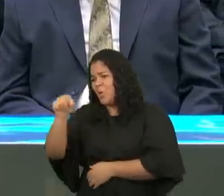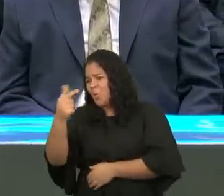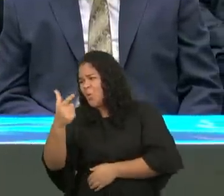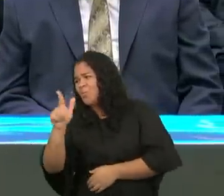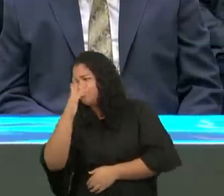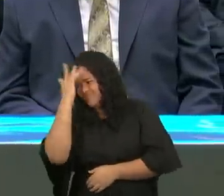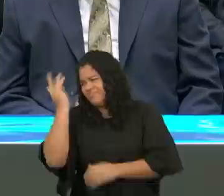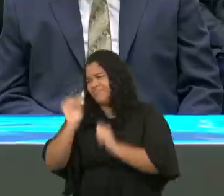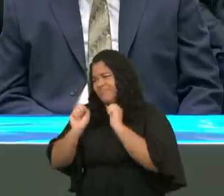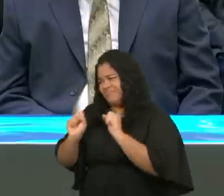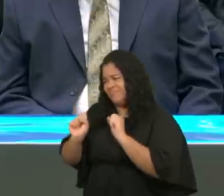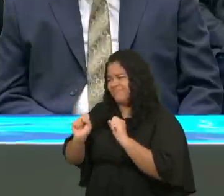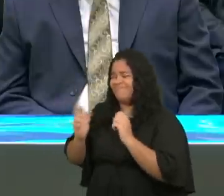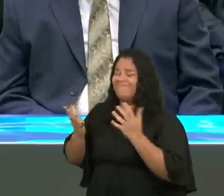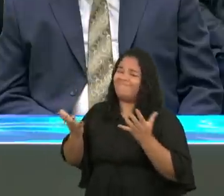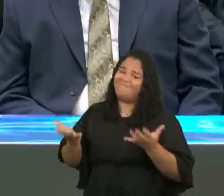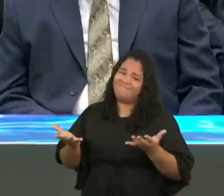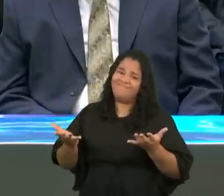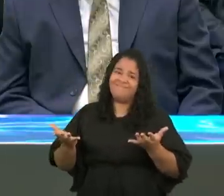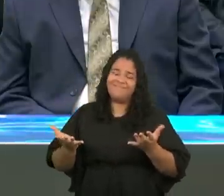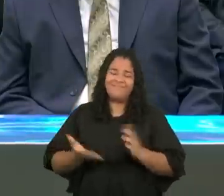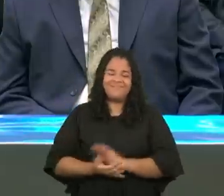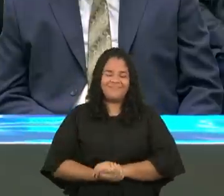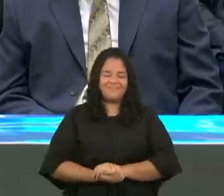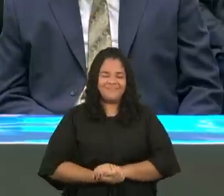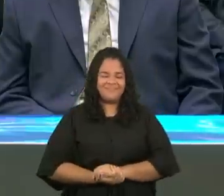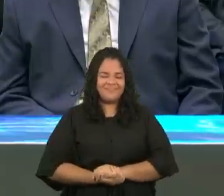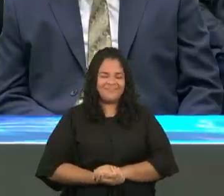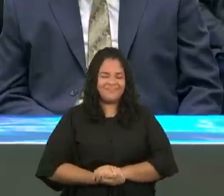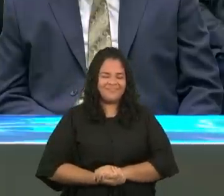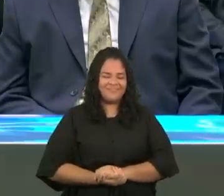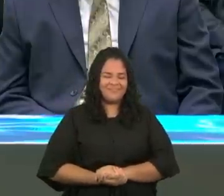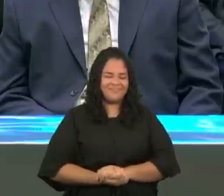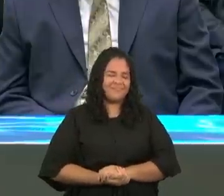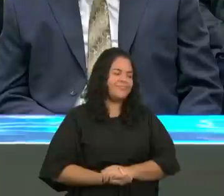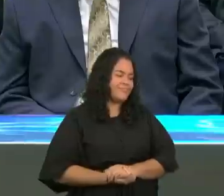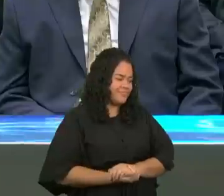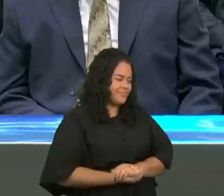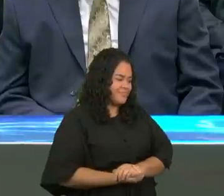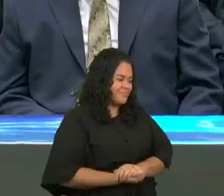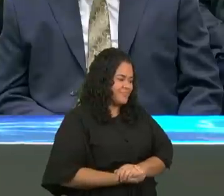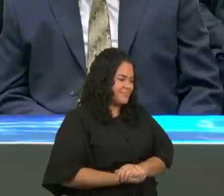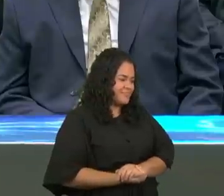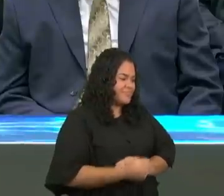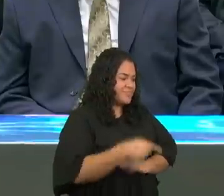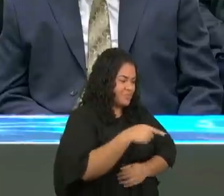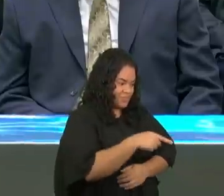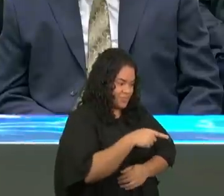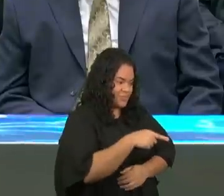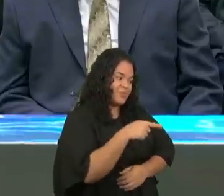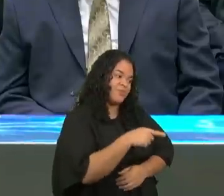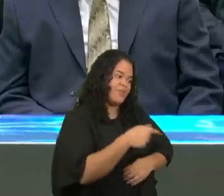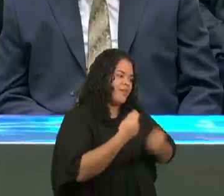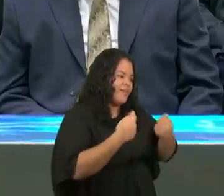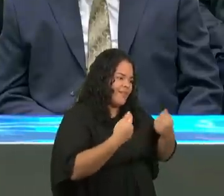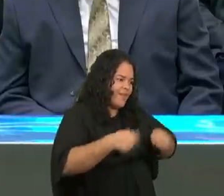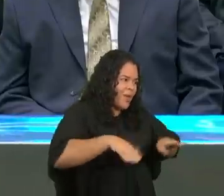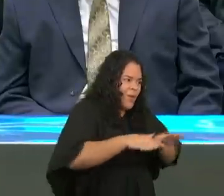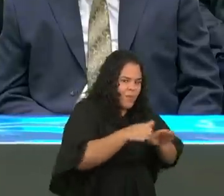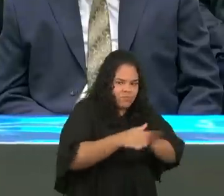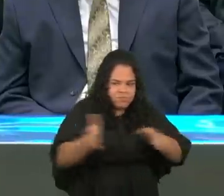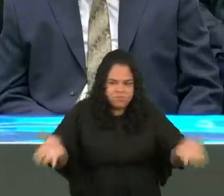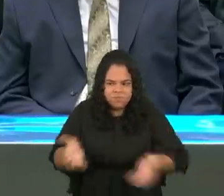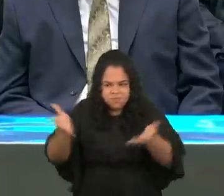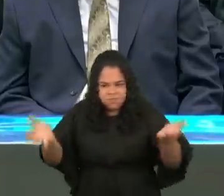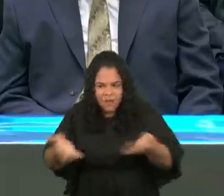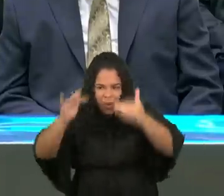Mas ele disse para mim, o senhor sabe obedecer, o senhor prega a obediência na igreja que o senhor dirige. Eu digo sim,